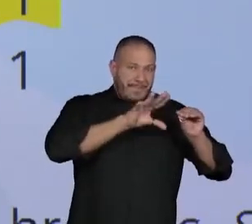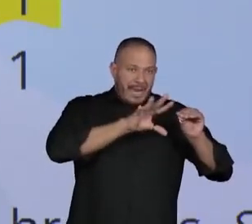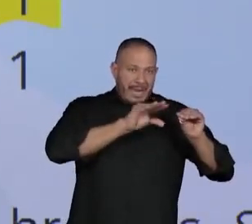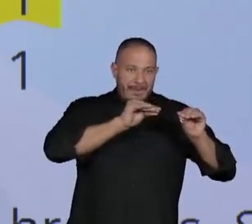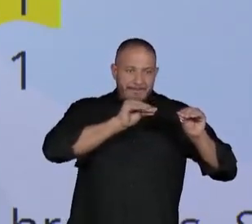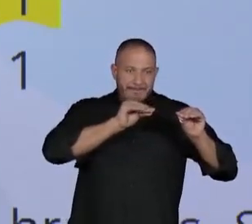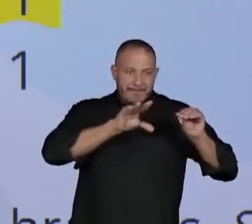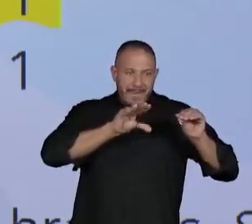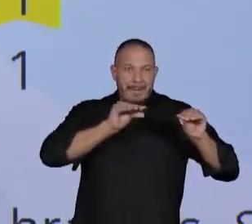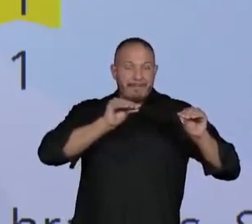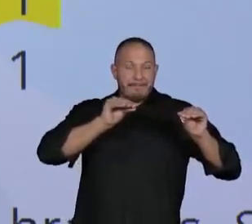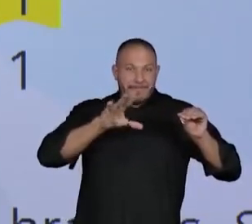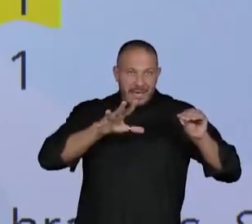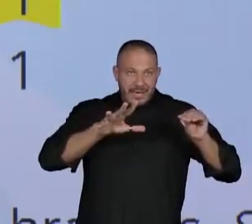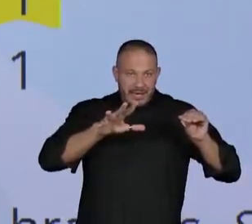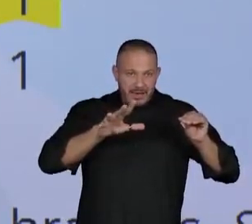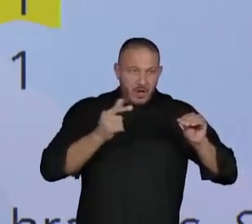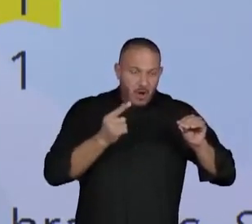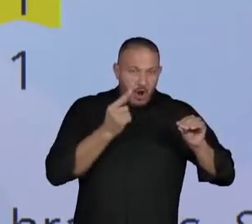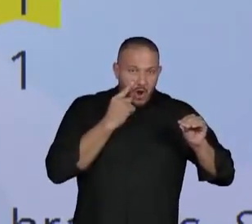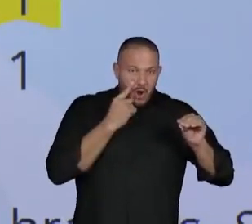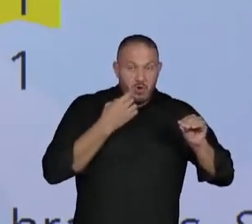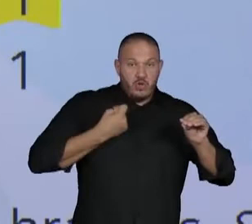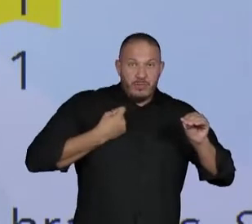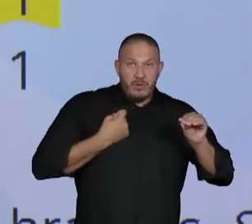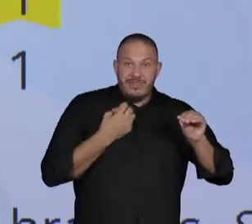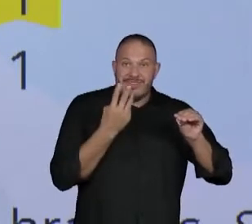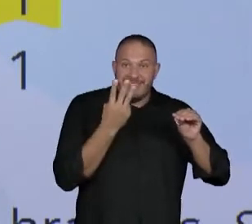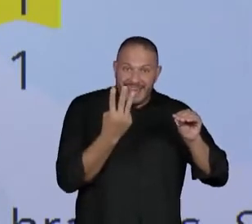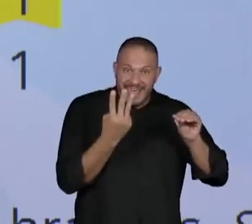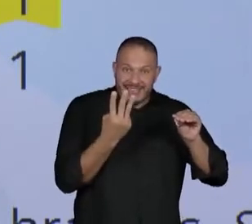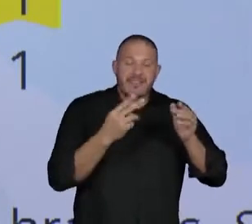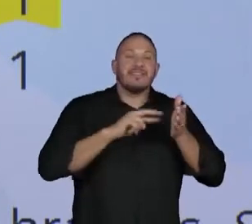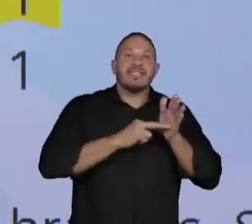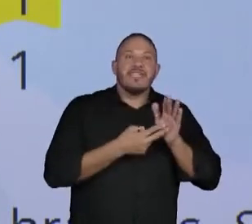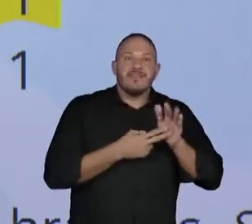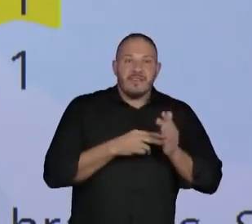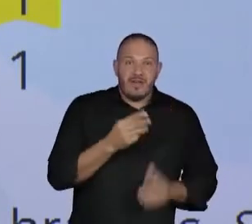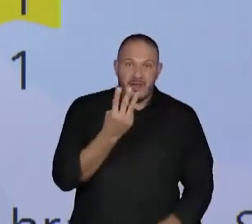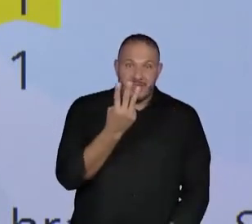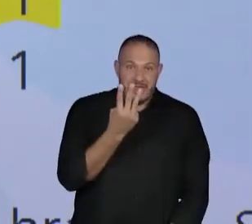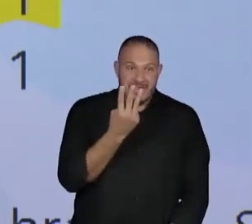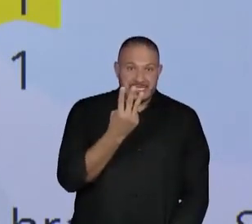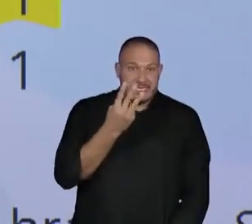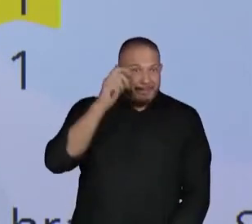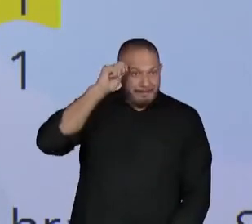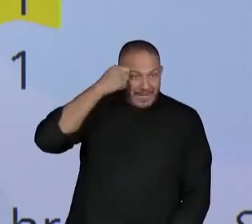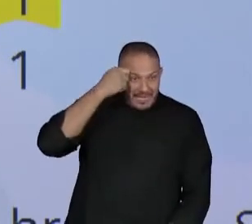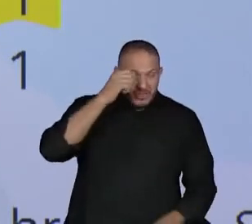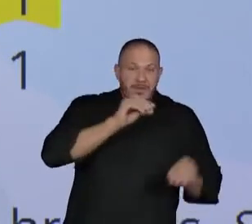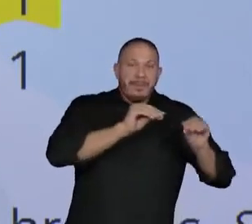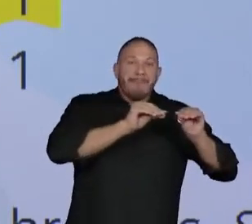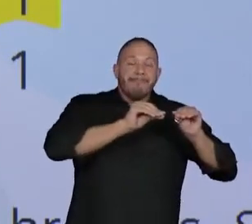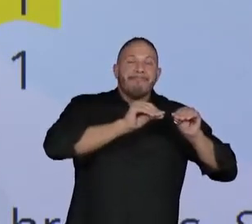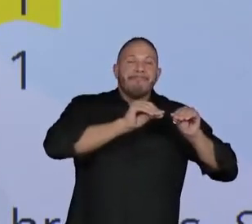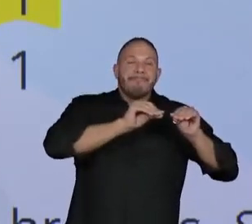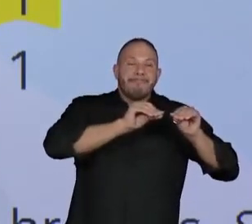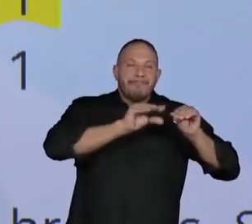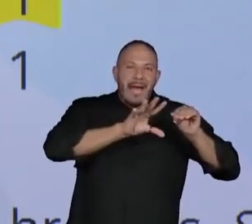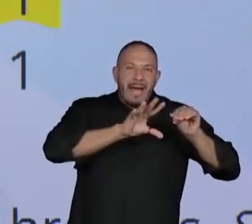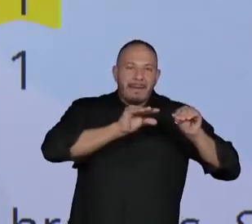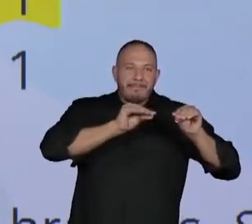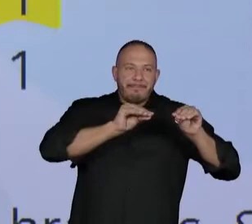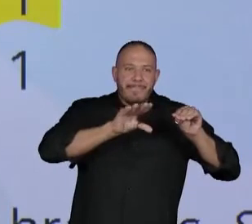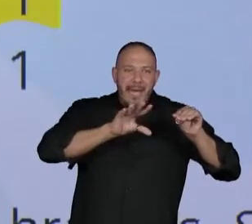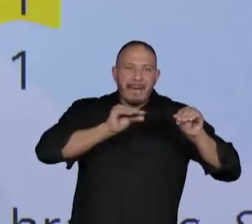número 3 aqui, segundo o número desse código, se refere a esses 3 quadradinhos pretos aqui, que significam